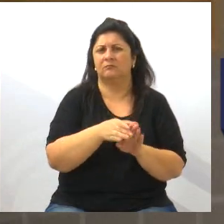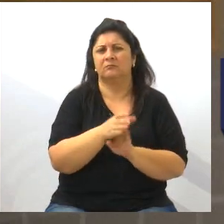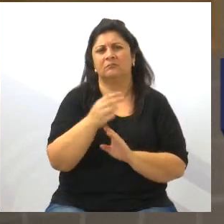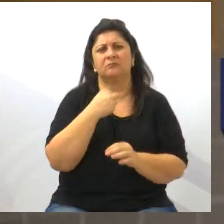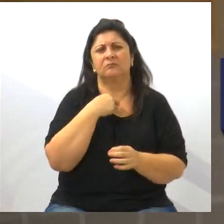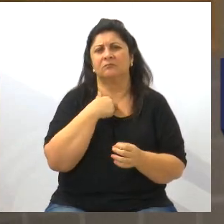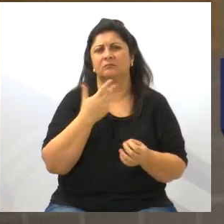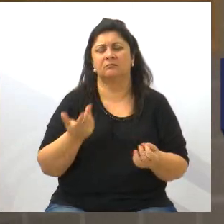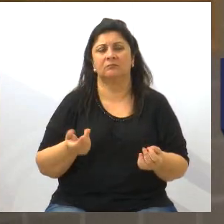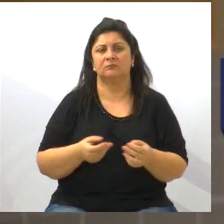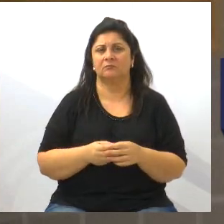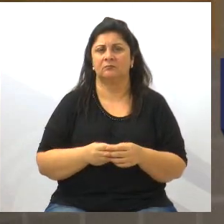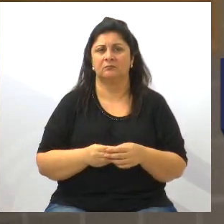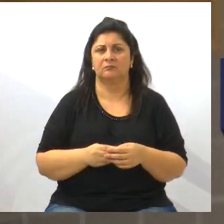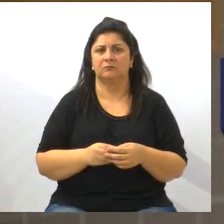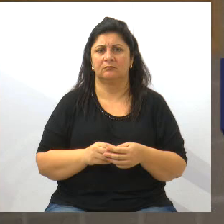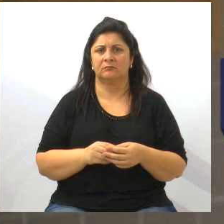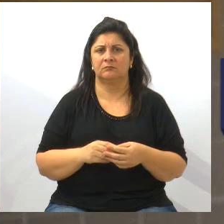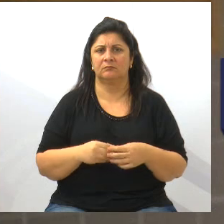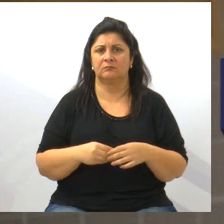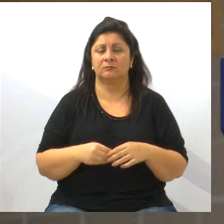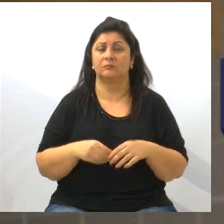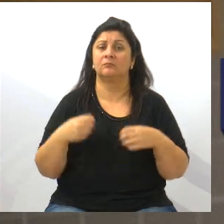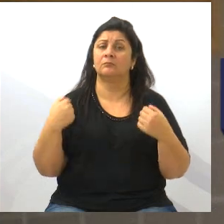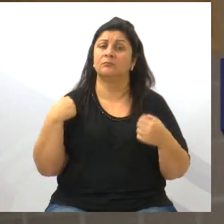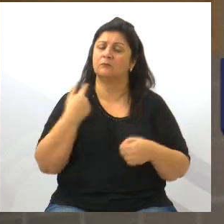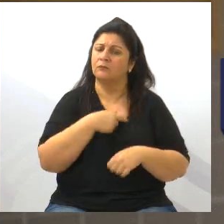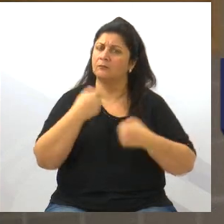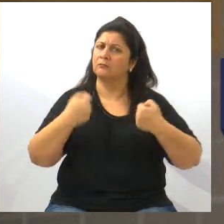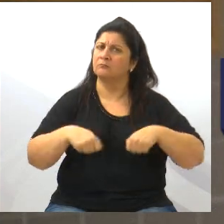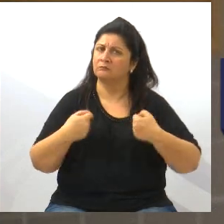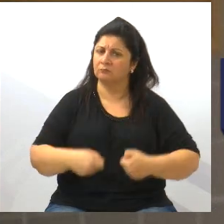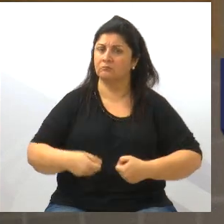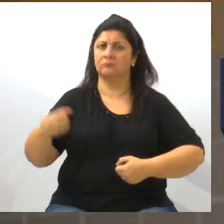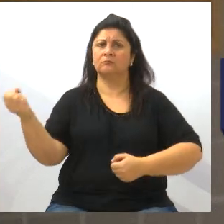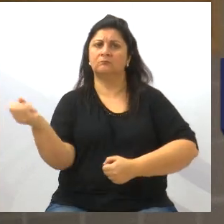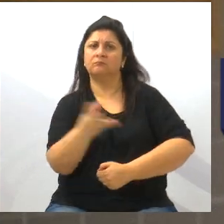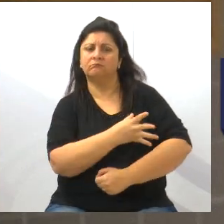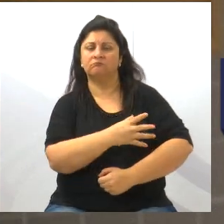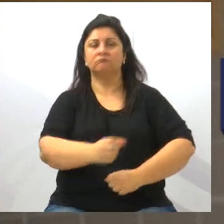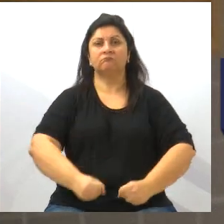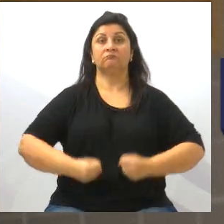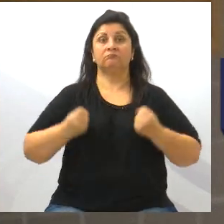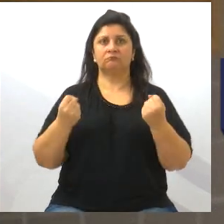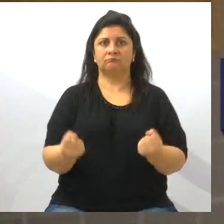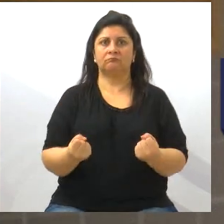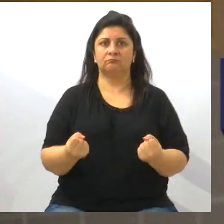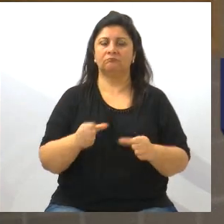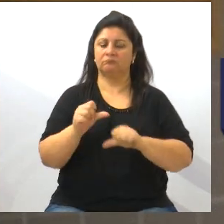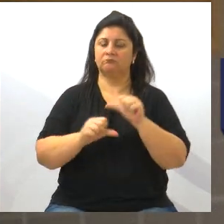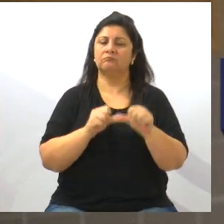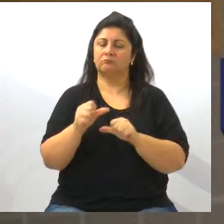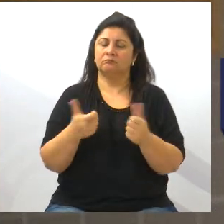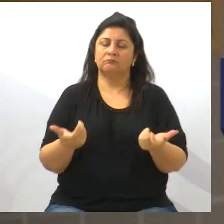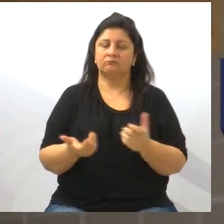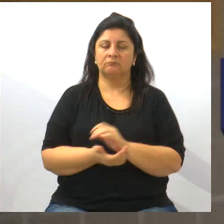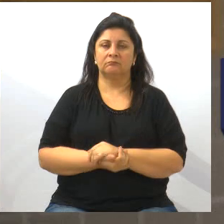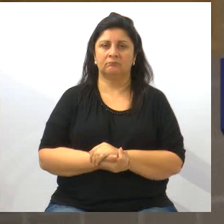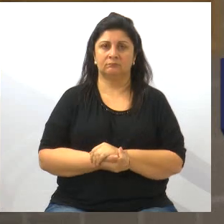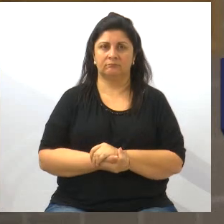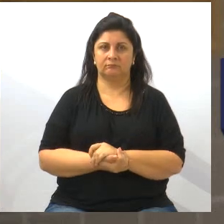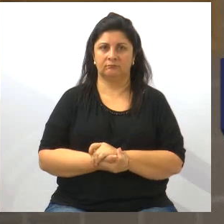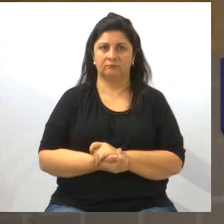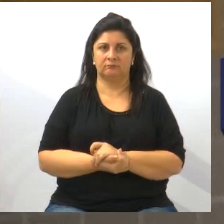conselhos não devem ter, né? A gente deve ser incansável, a gente deve estar disposto a transformar mesmo a realidade,